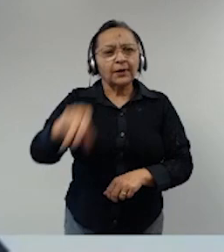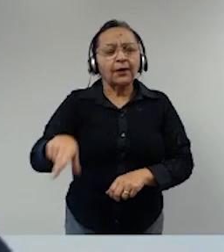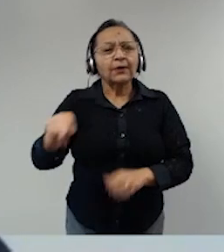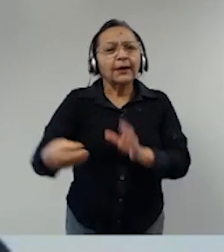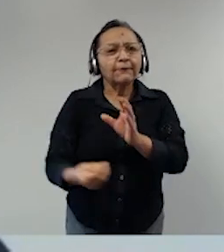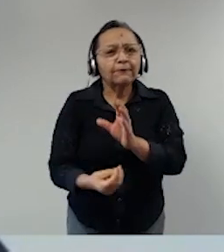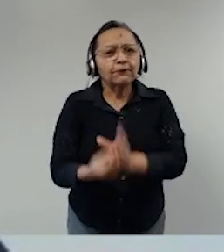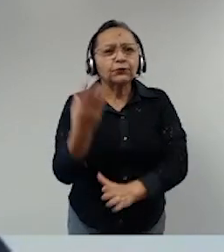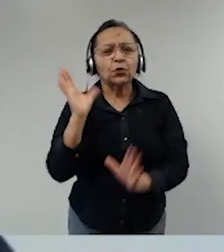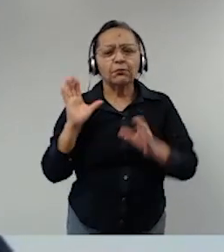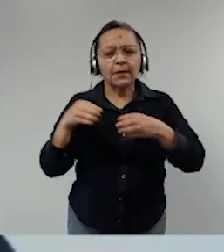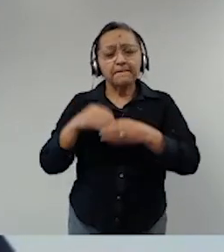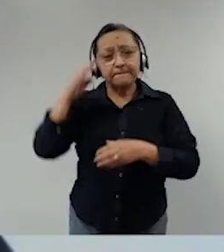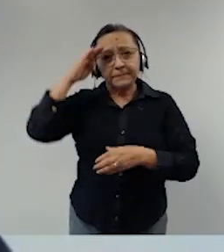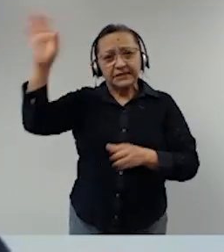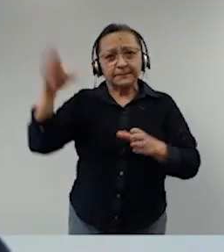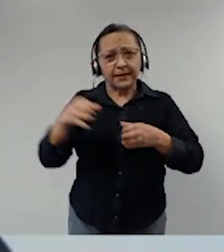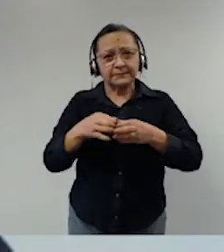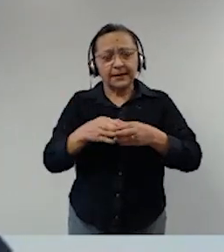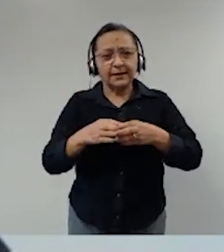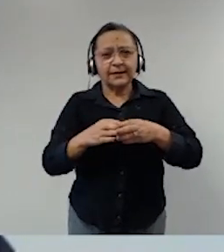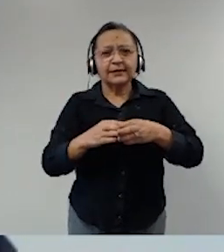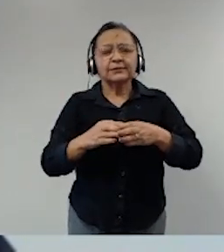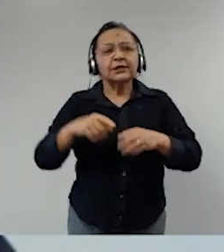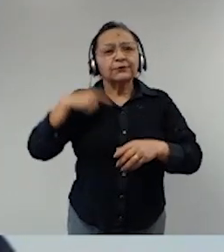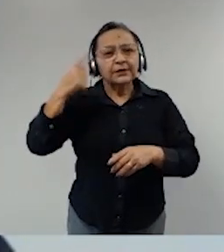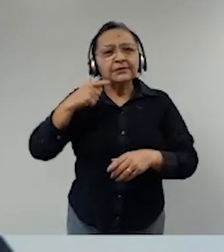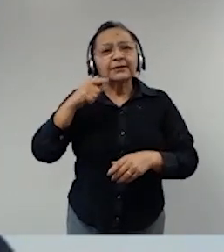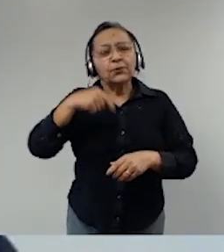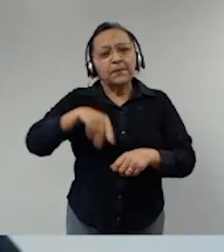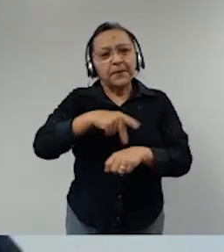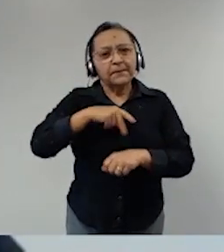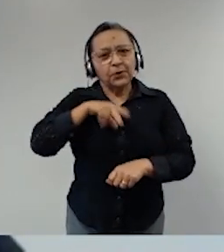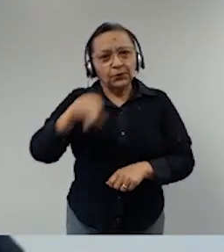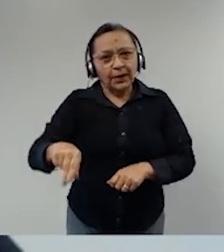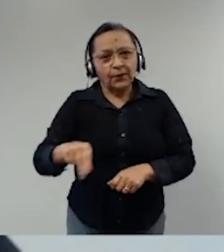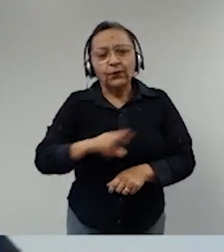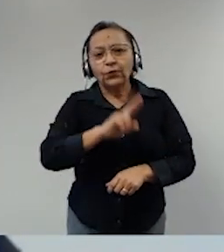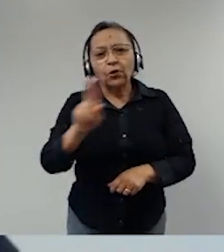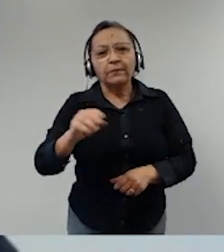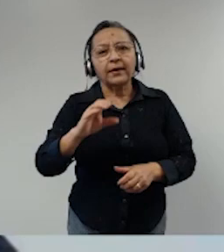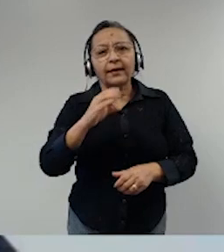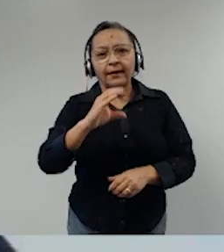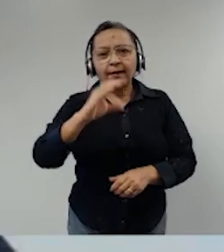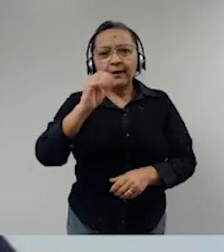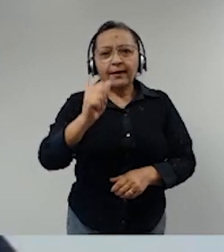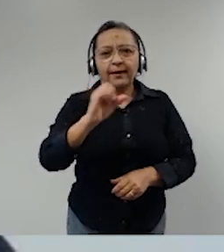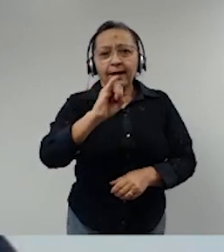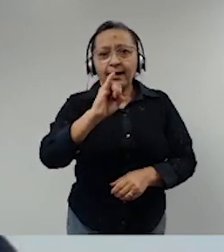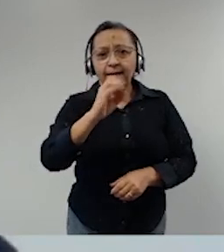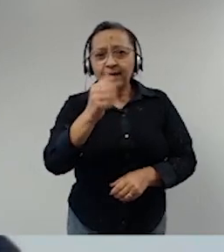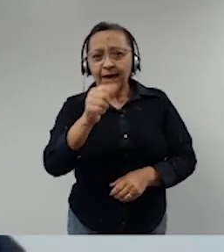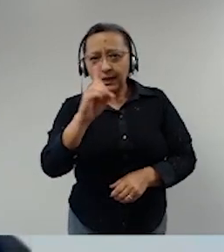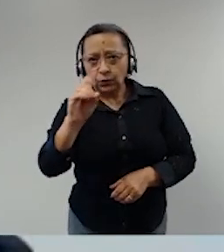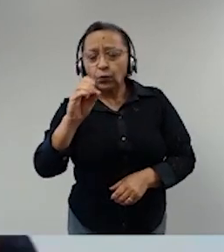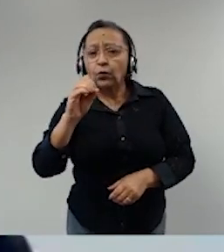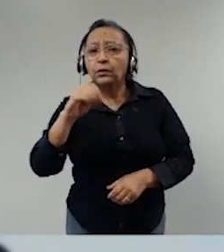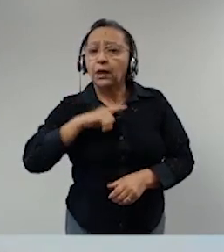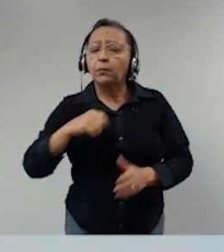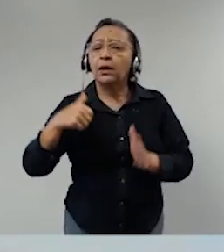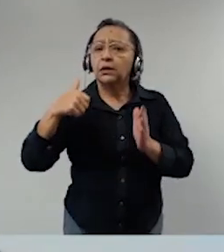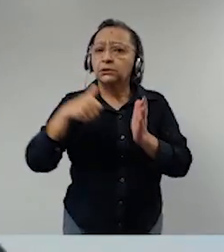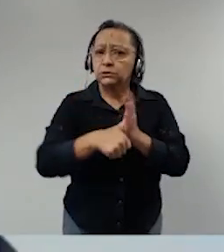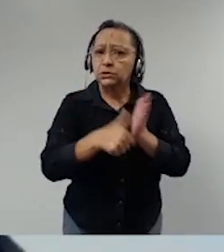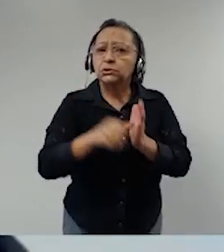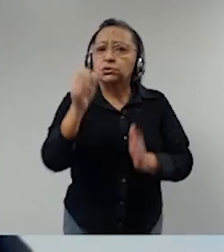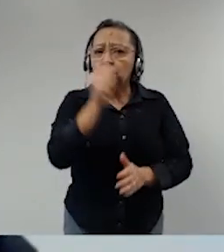principais bancas de advocacia daquele país, a Caiado Guerreiro, que tem uma associação exclusiva,